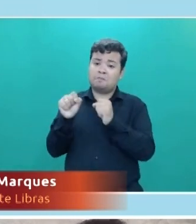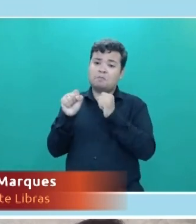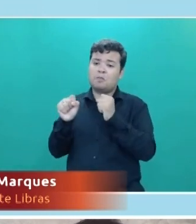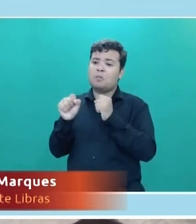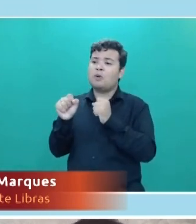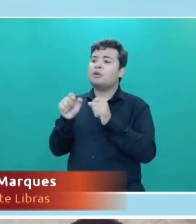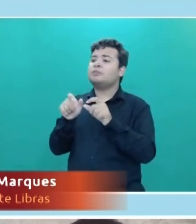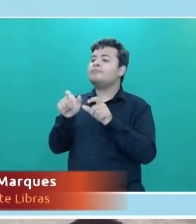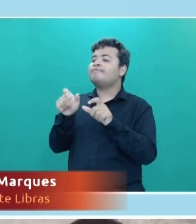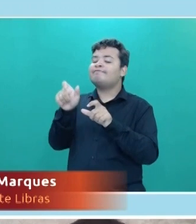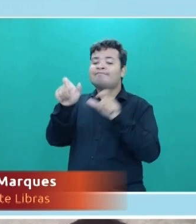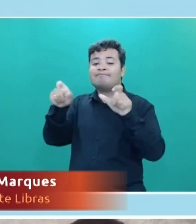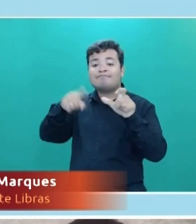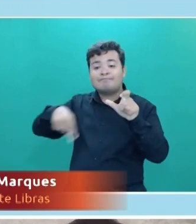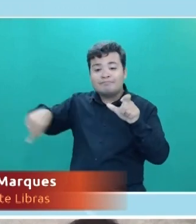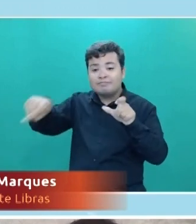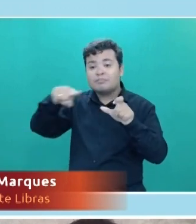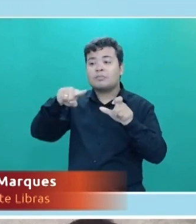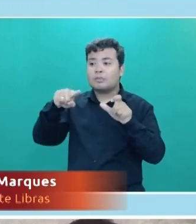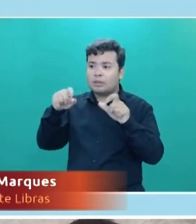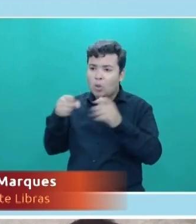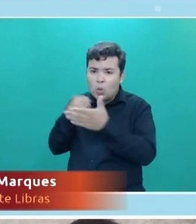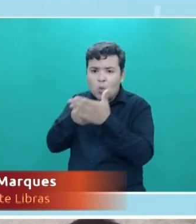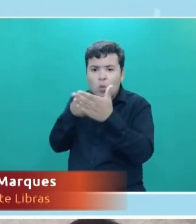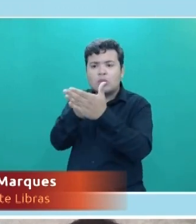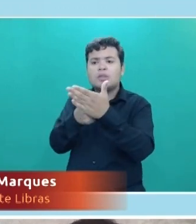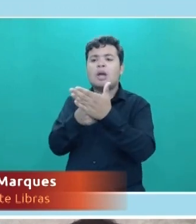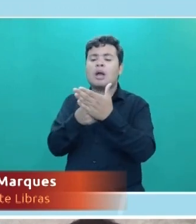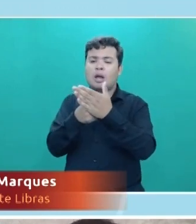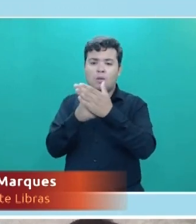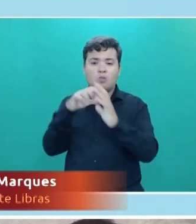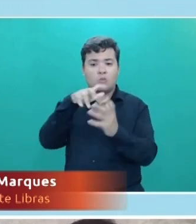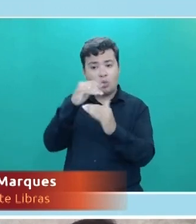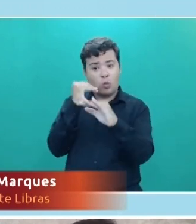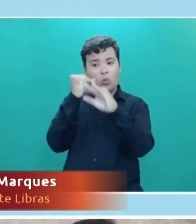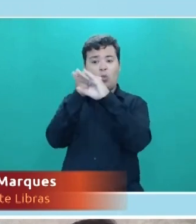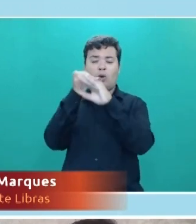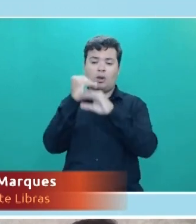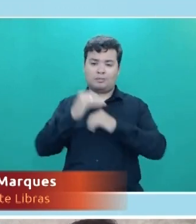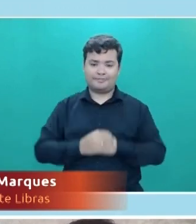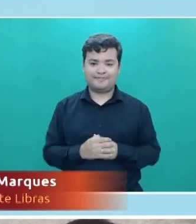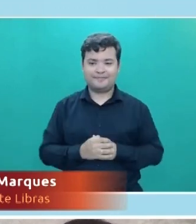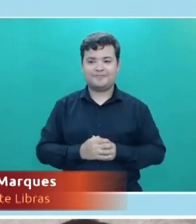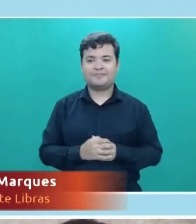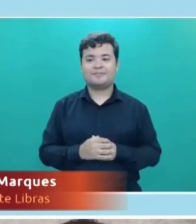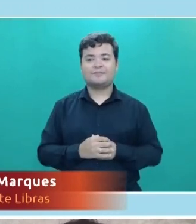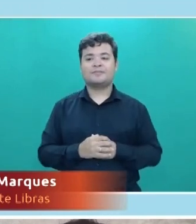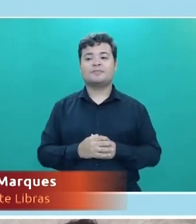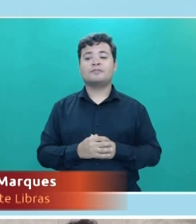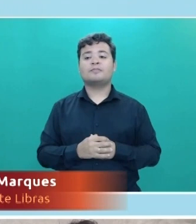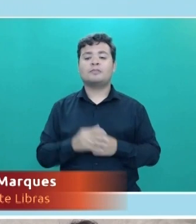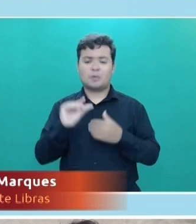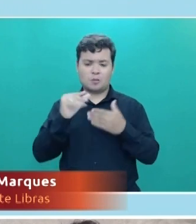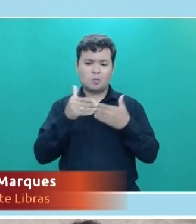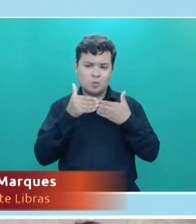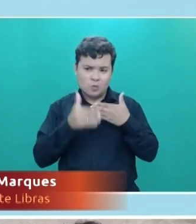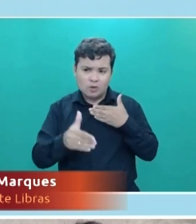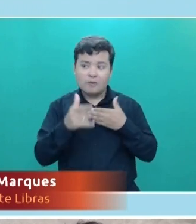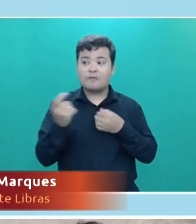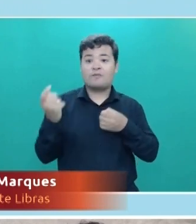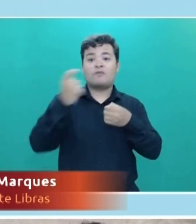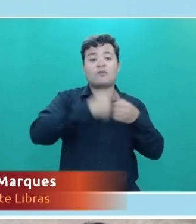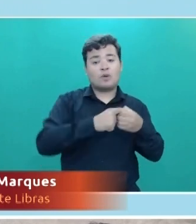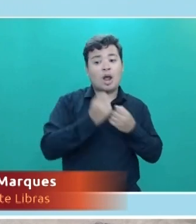mundo um pouco menos desigual, né? Um pouco mais interessante de viver. Tá certo. Perfeito. E a gente volta daqui a pouquinho com